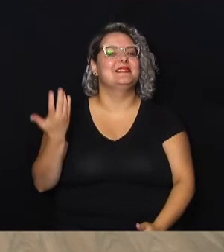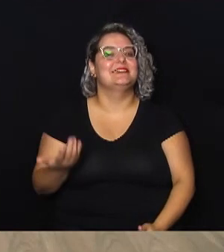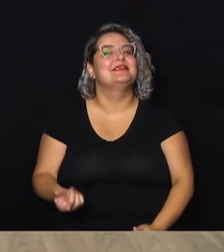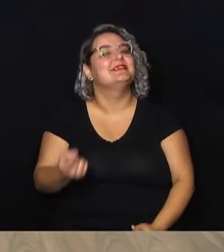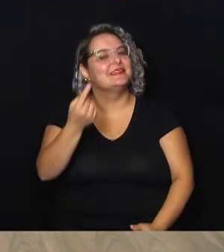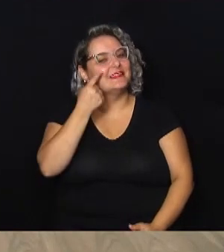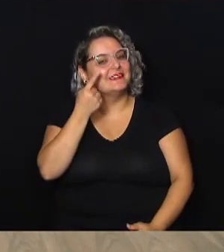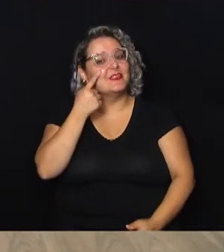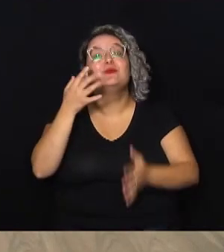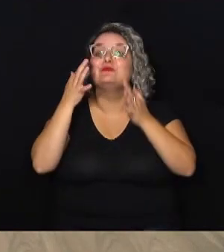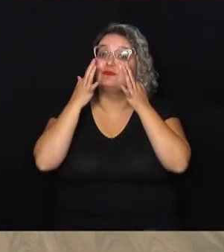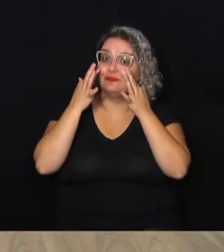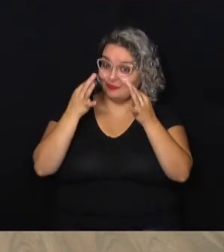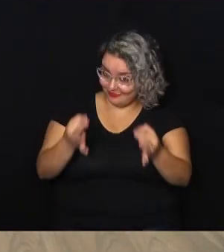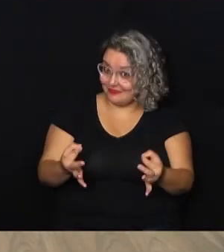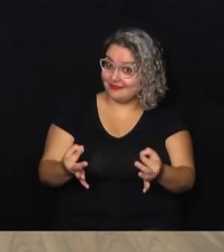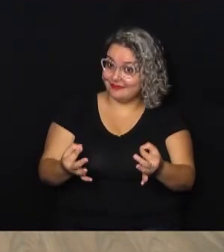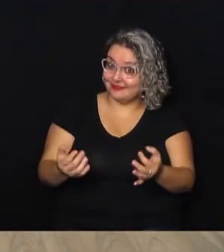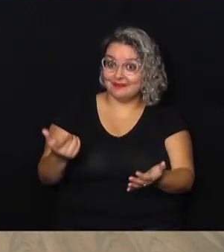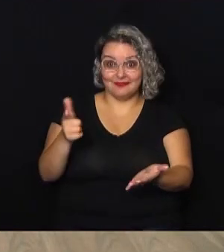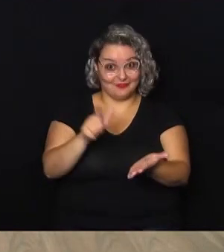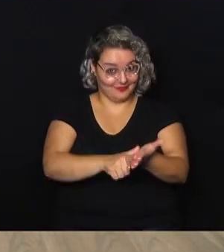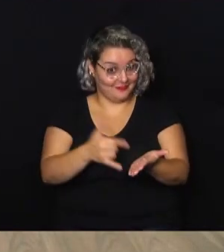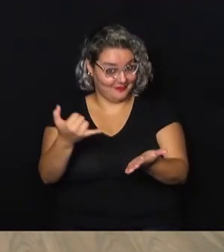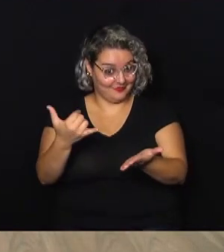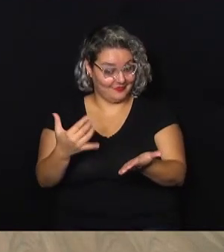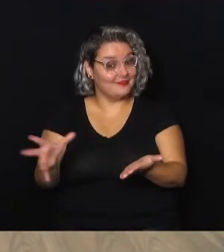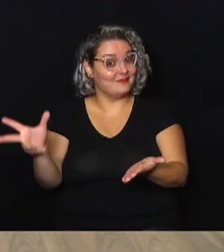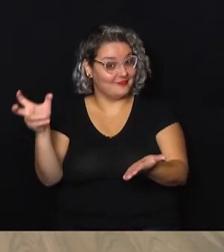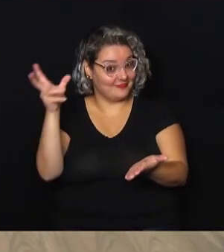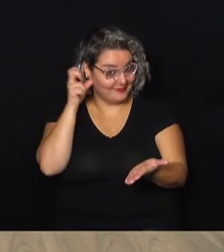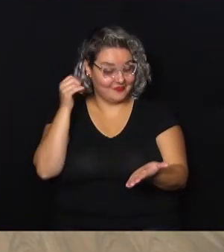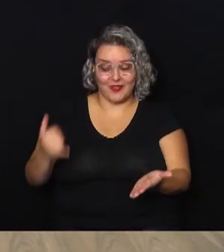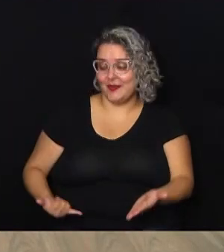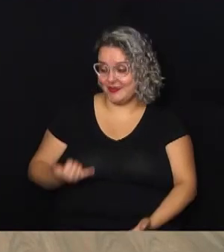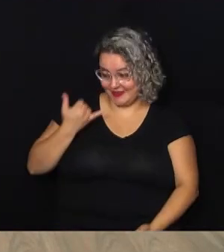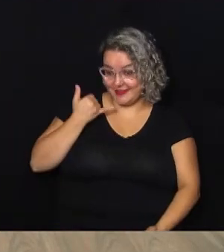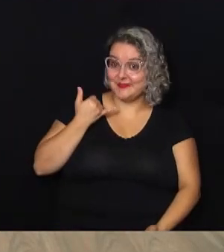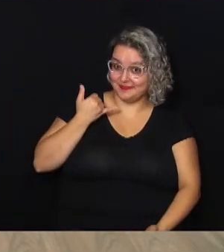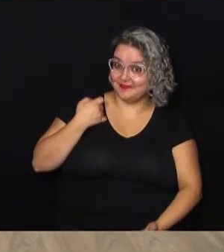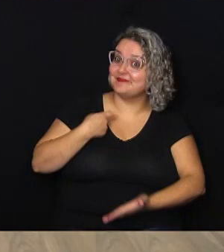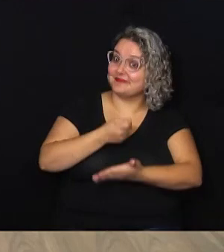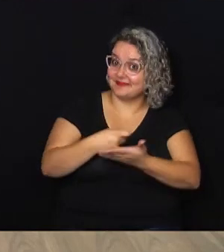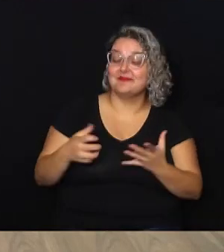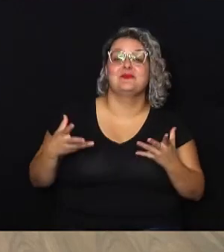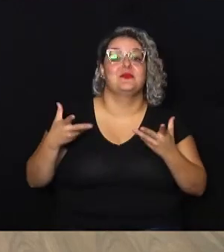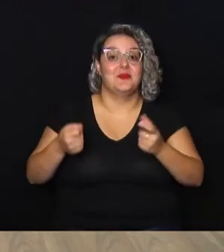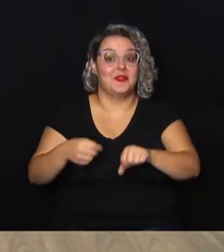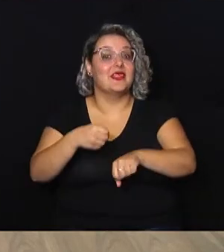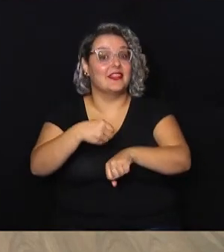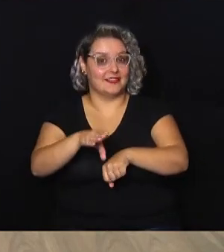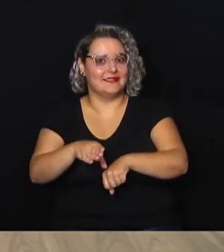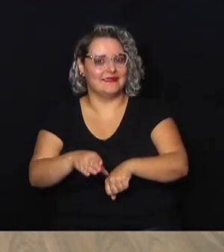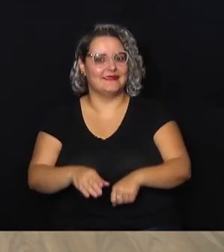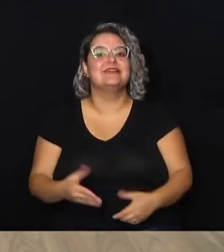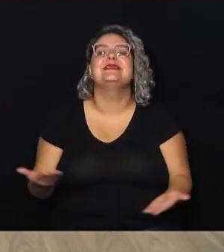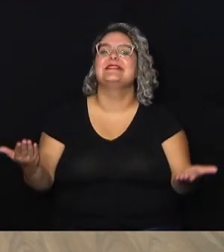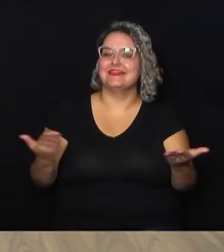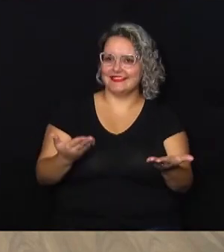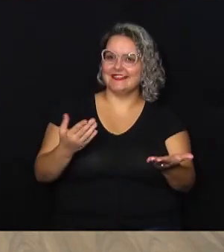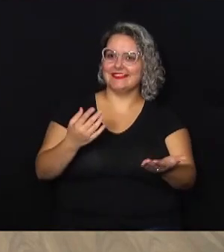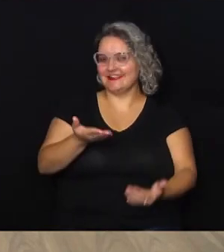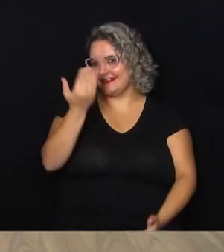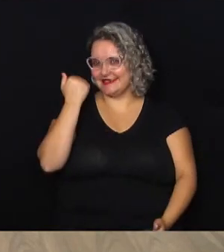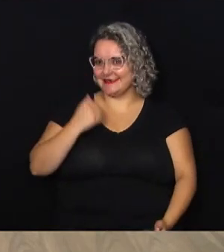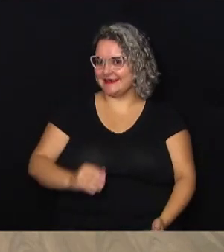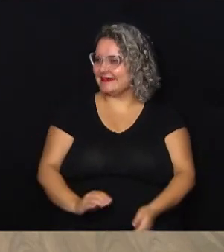Então preste atenção, papel e caneta na mão ou seu celular para você poder anotar todas as dicas a partir de agora, vamos